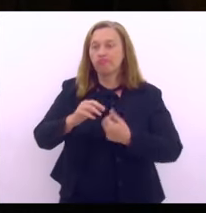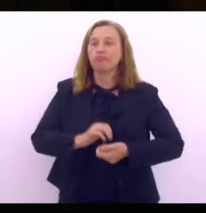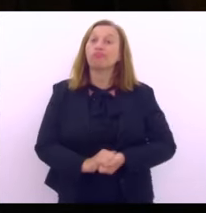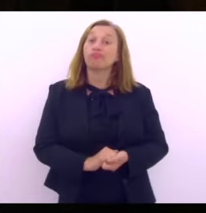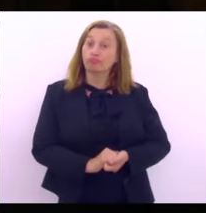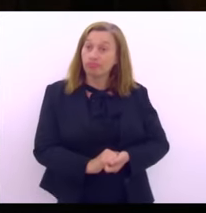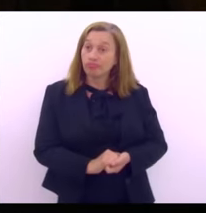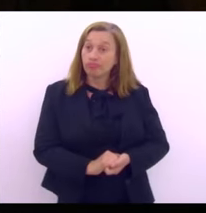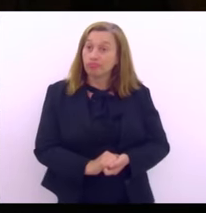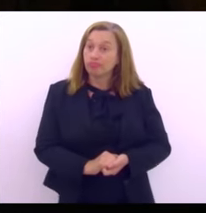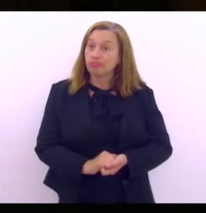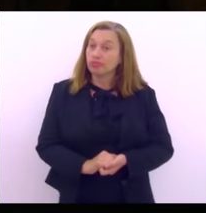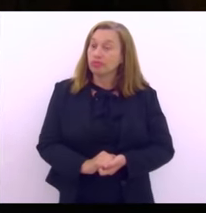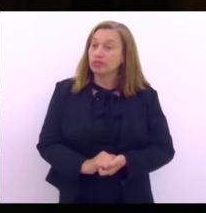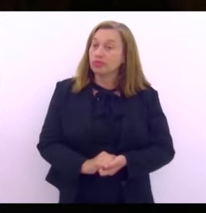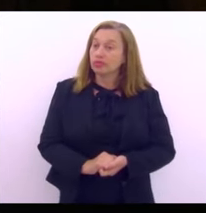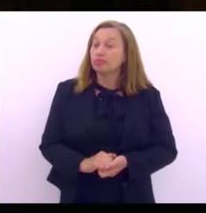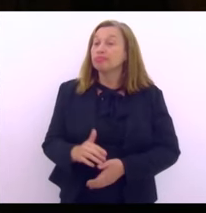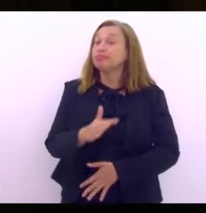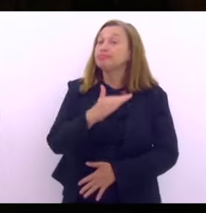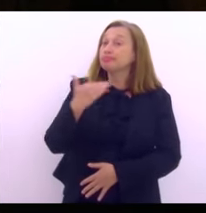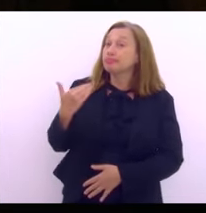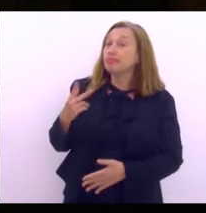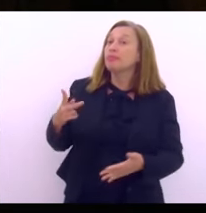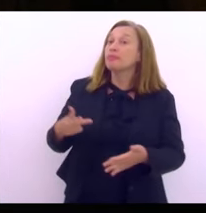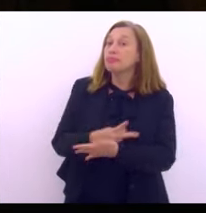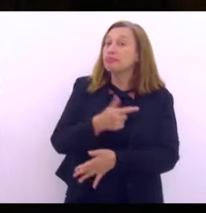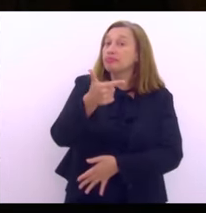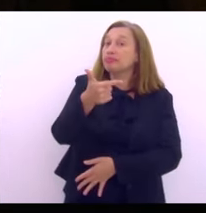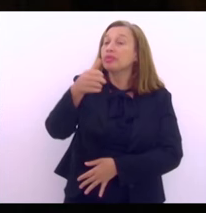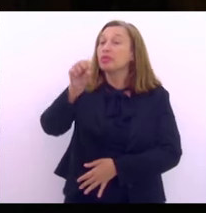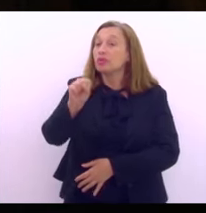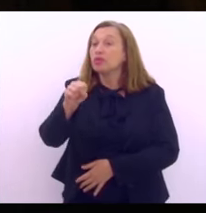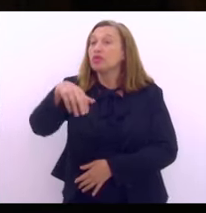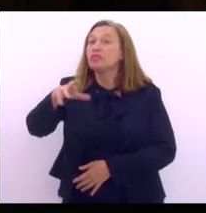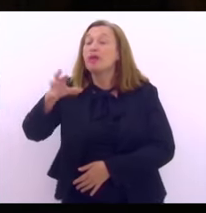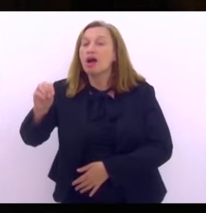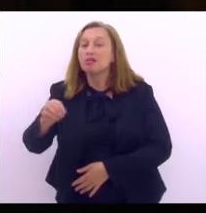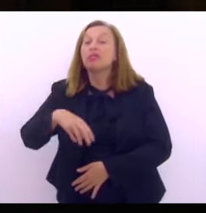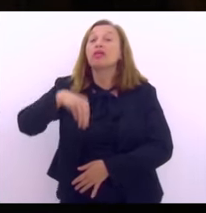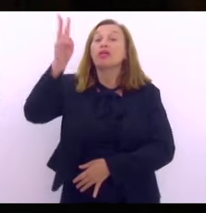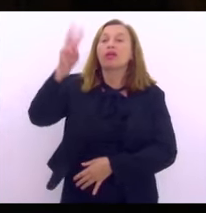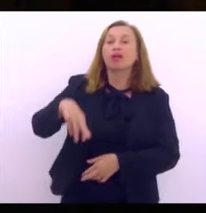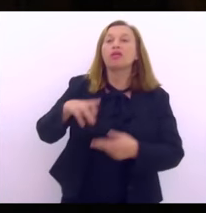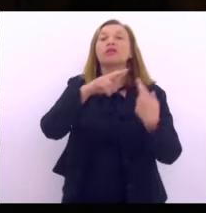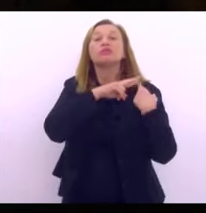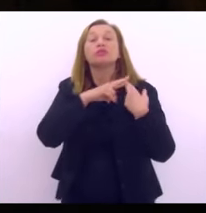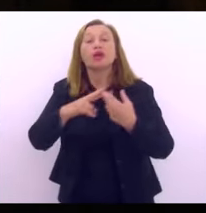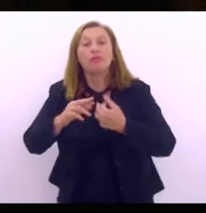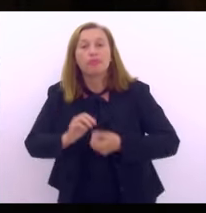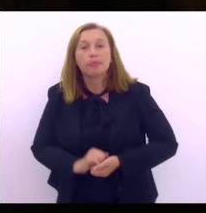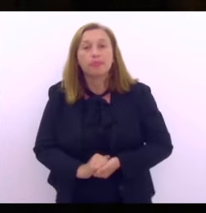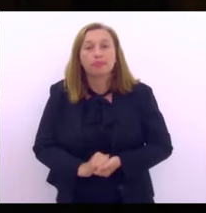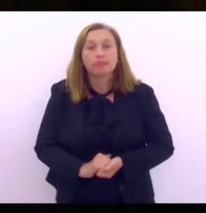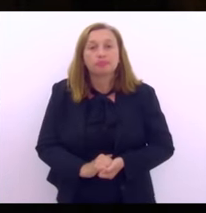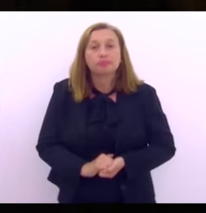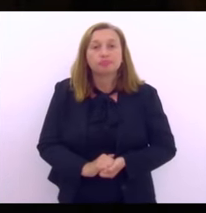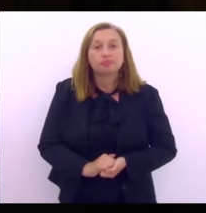essa vítima, por essa morte que aconteceu na 28 de março? Quem é o responsável